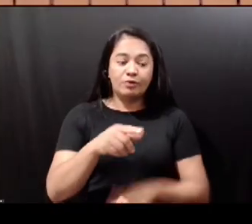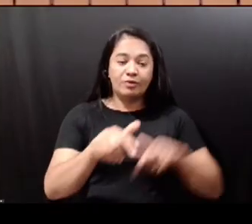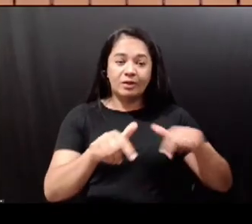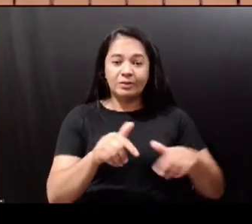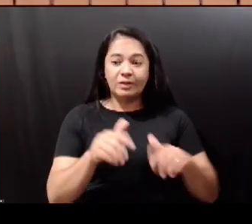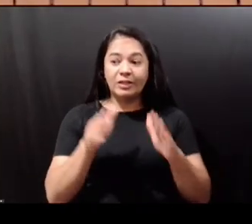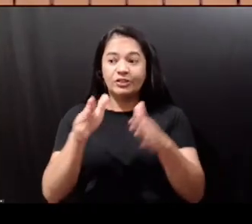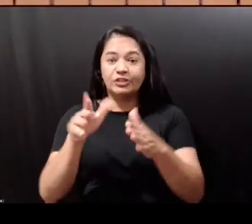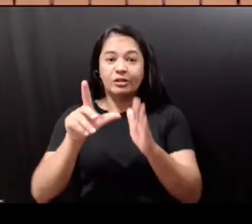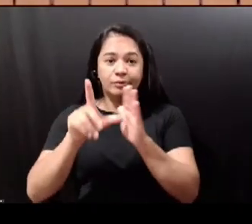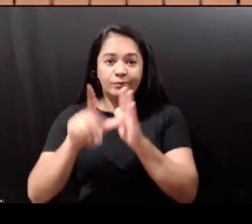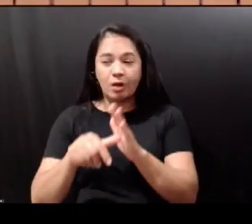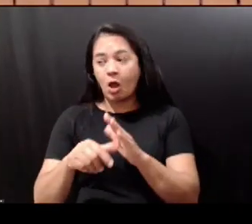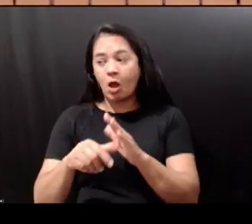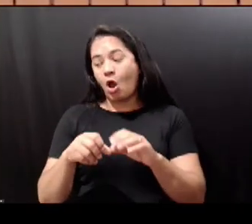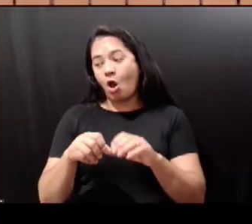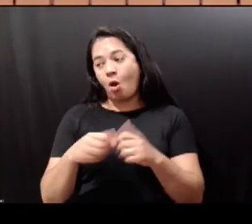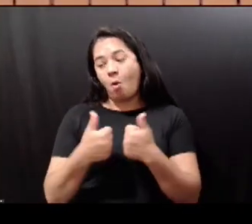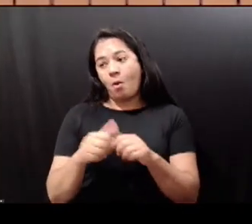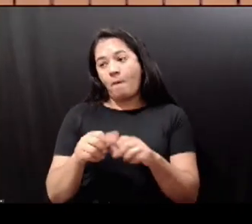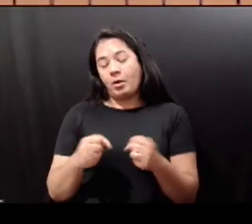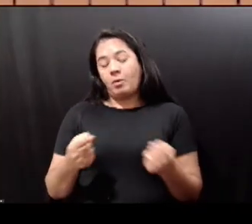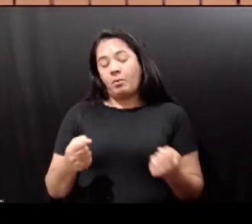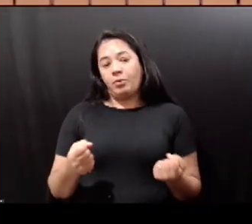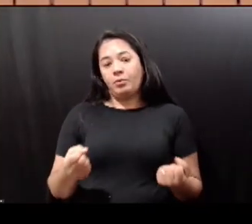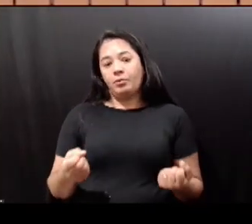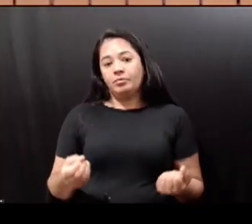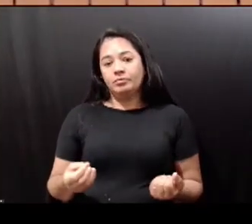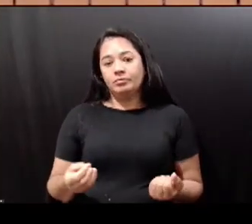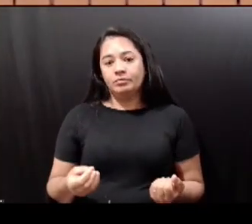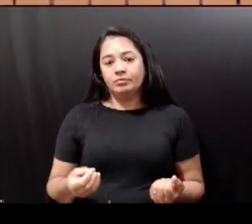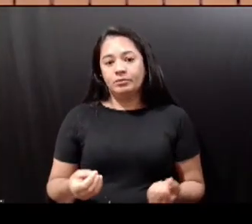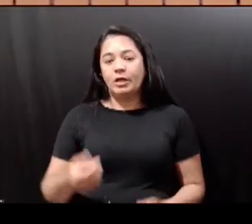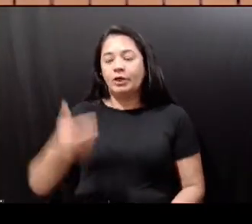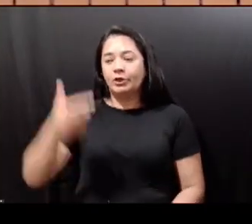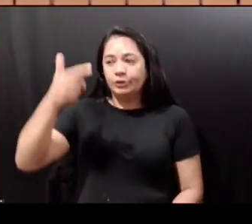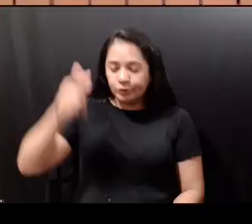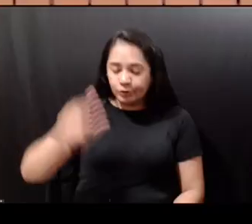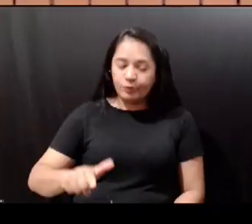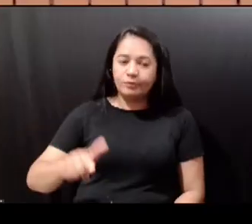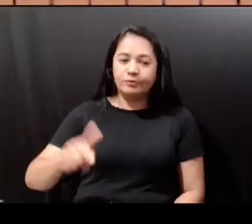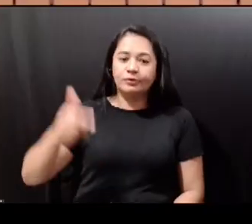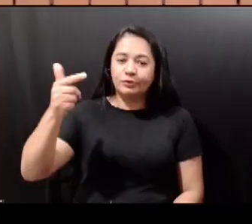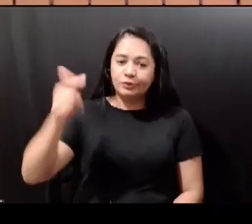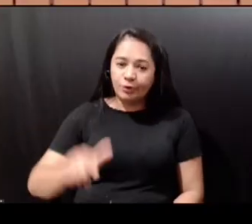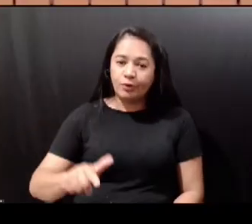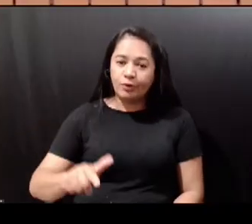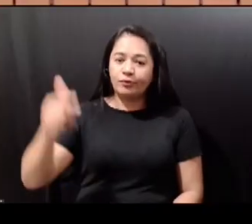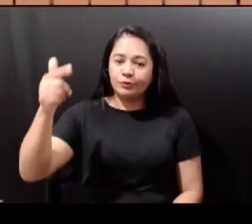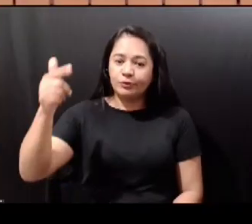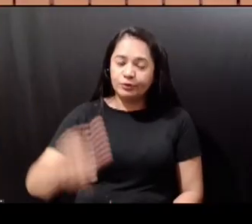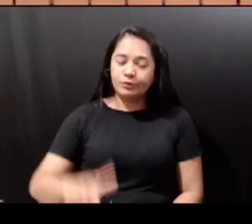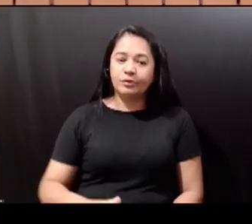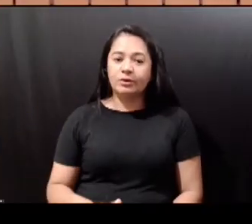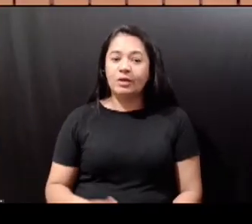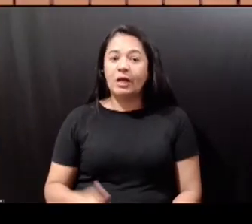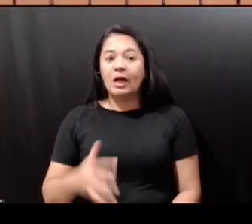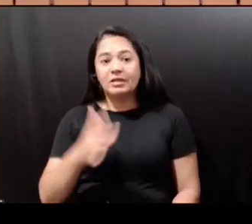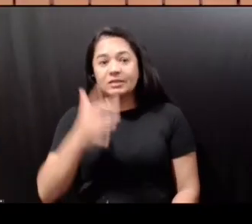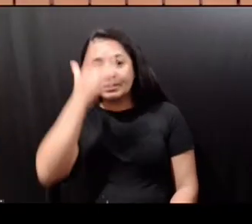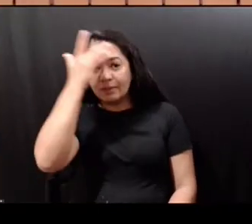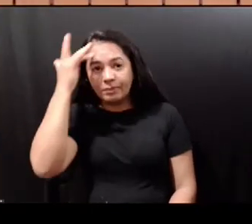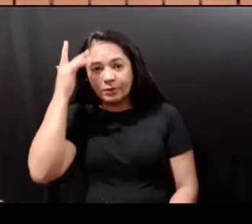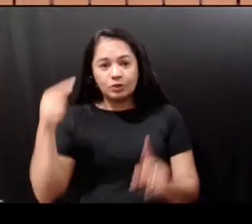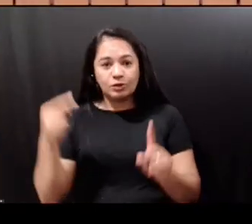ônibus quebrou. Pós no outro dia, ó, de novo, o ônibus quebrou. Às vezes essa pessoa acaba